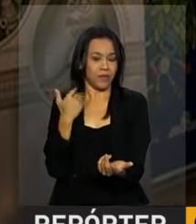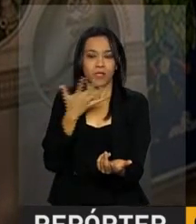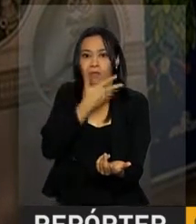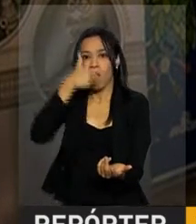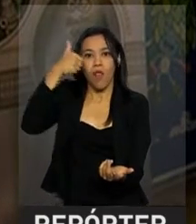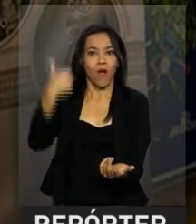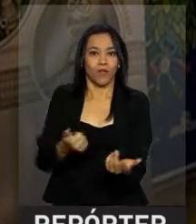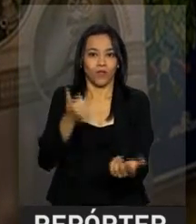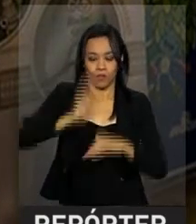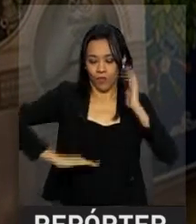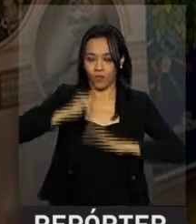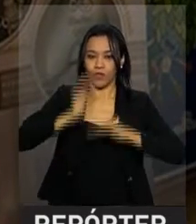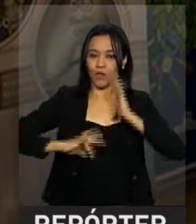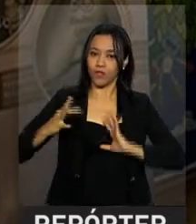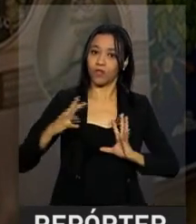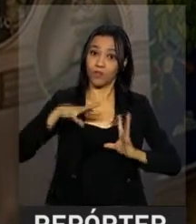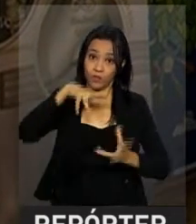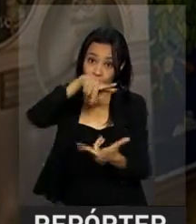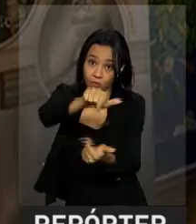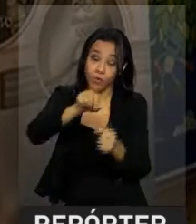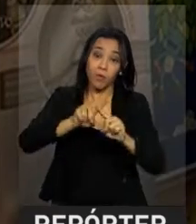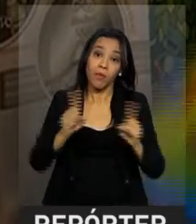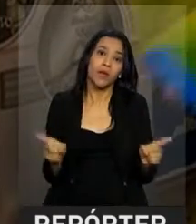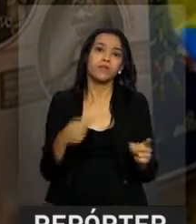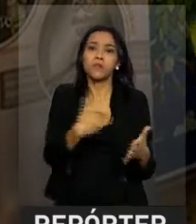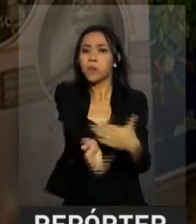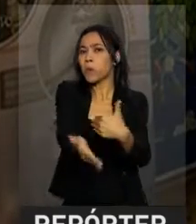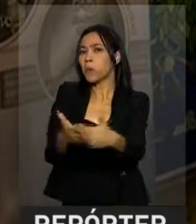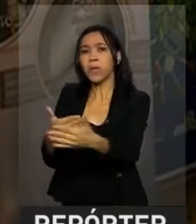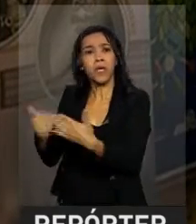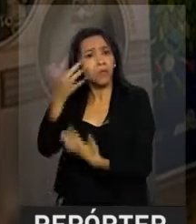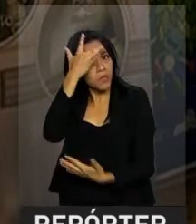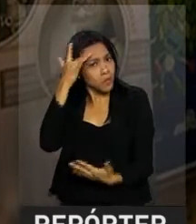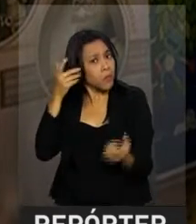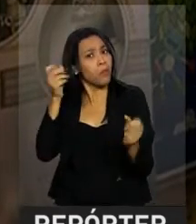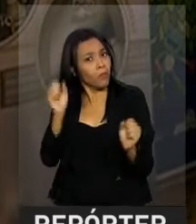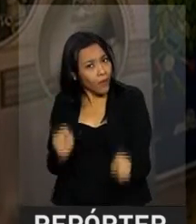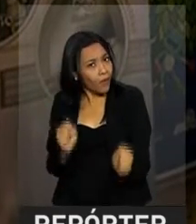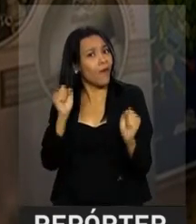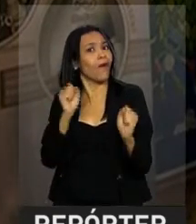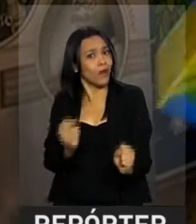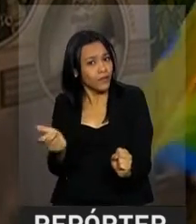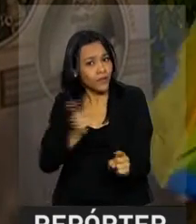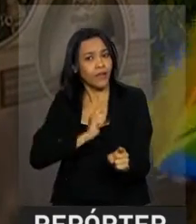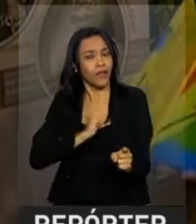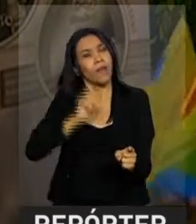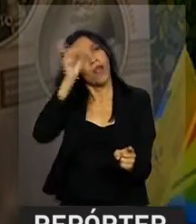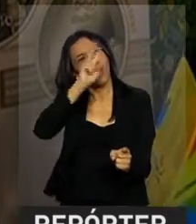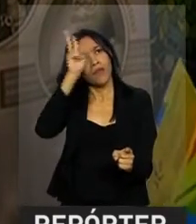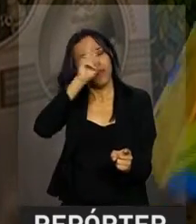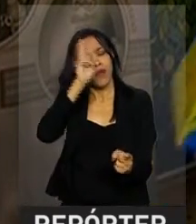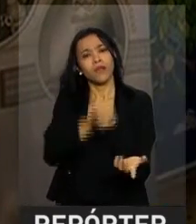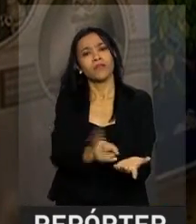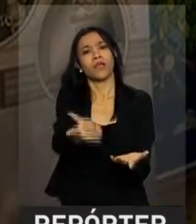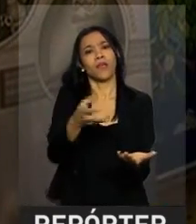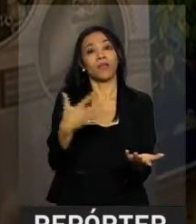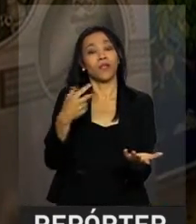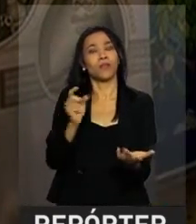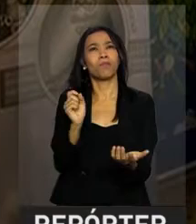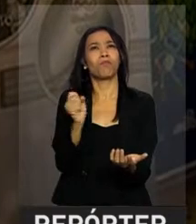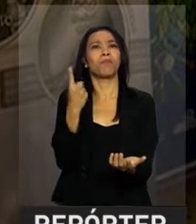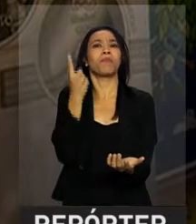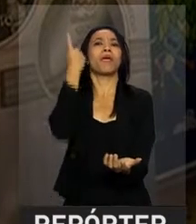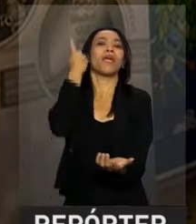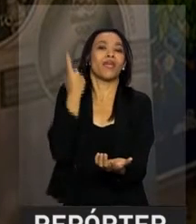atletas do mundo mas a vantagem é que qualquer pessoa pode adquirir para se lembrar para sempre dos primeiros